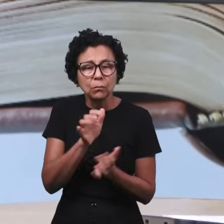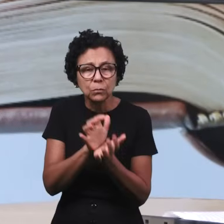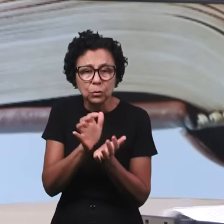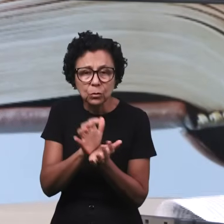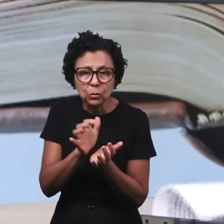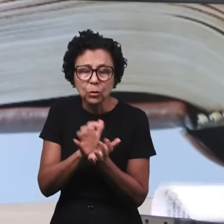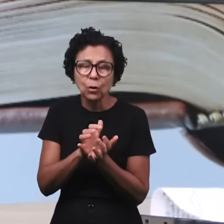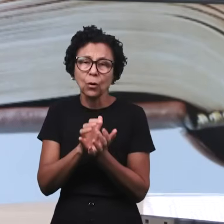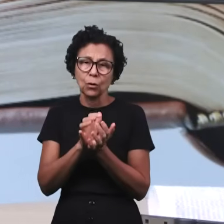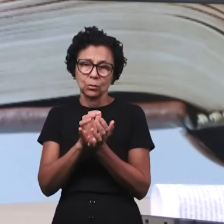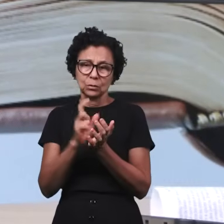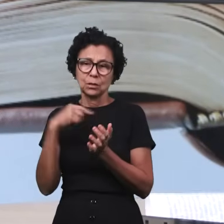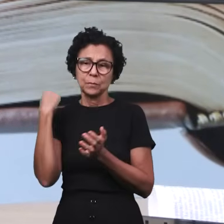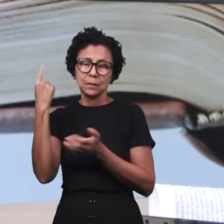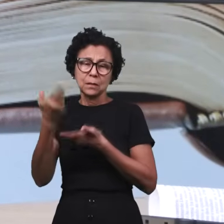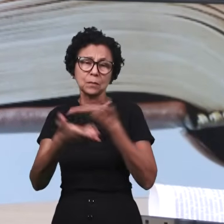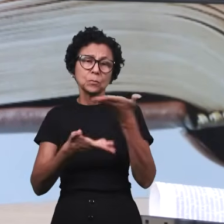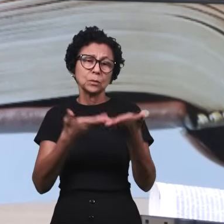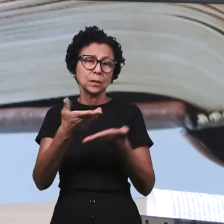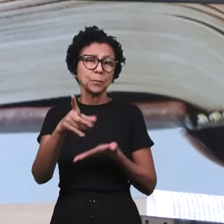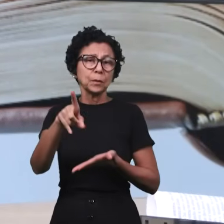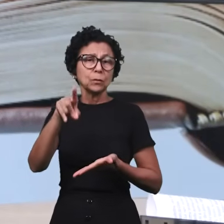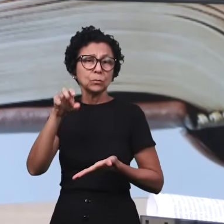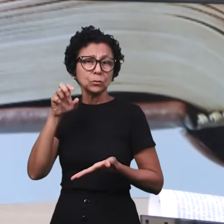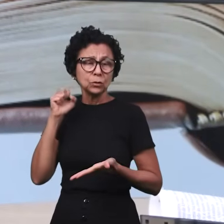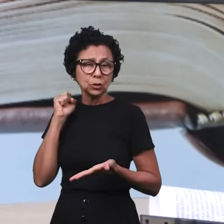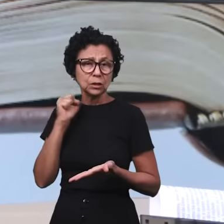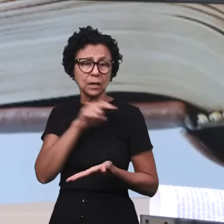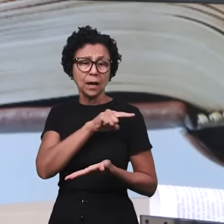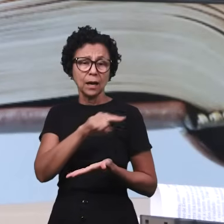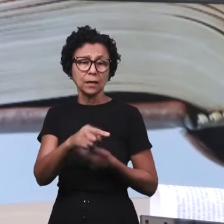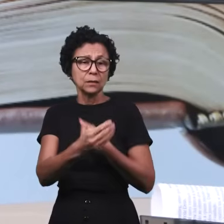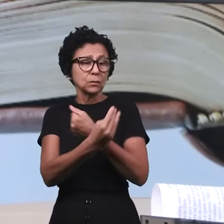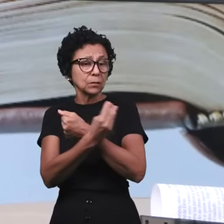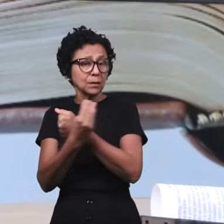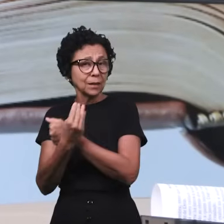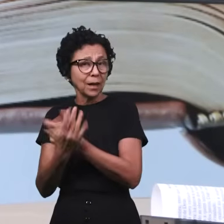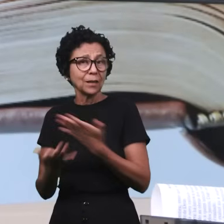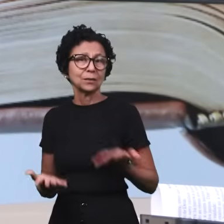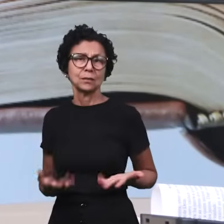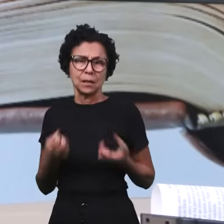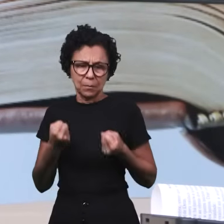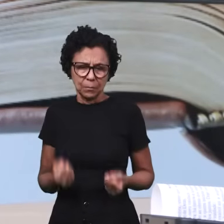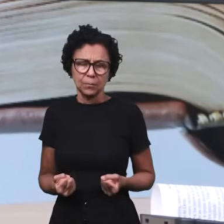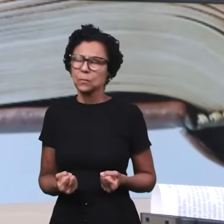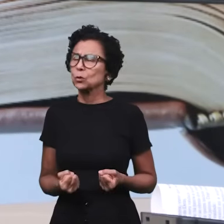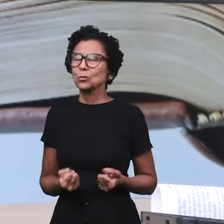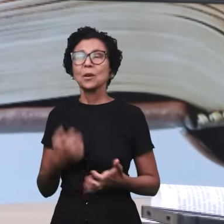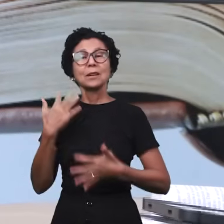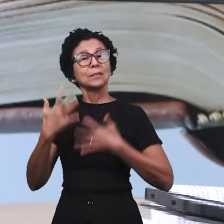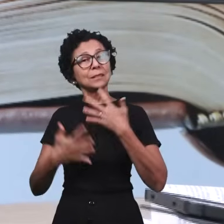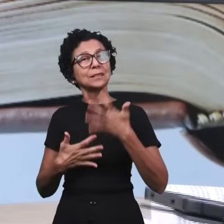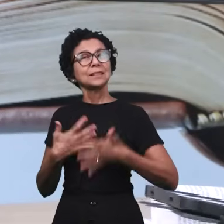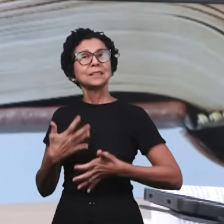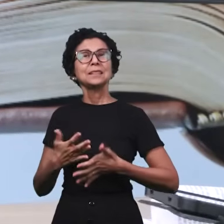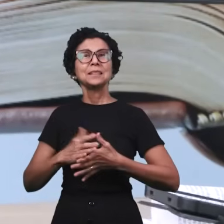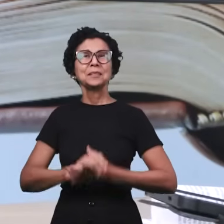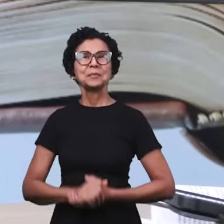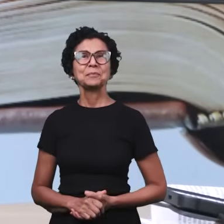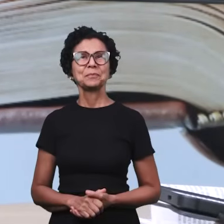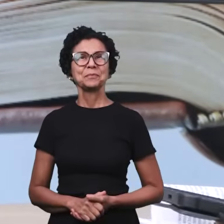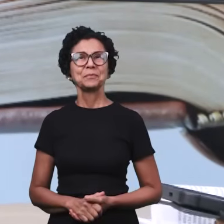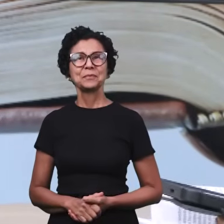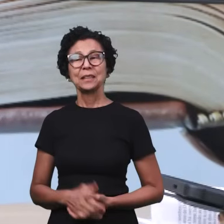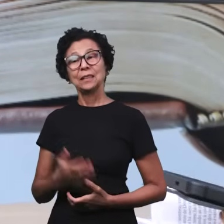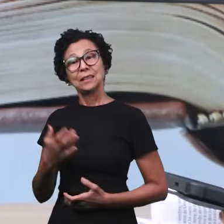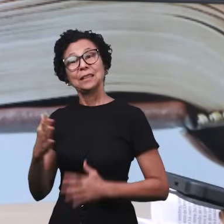que fizeram por nós. É um trabalho que a gente faz de boa vontade, não é peso, não. É alegria nós fazermos isso. E é o trabalho na casa do